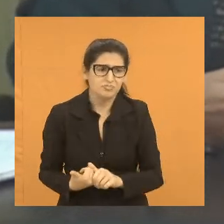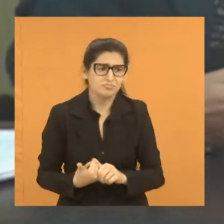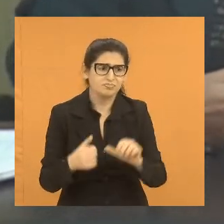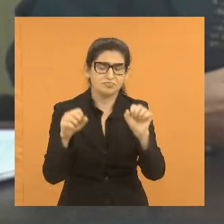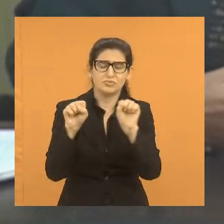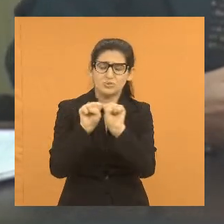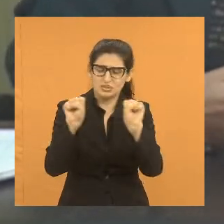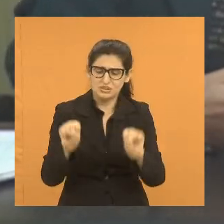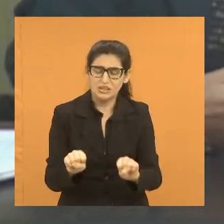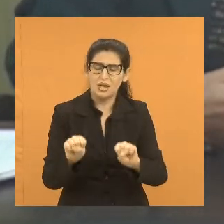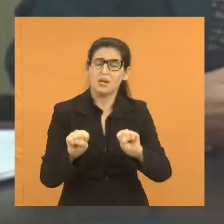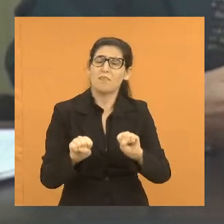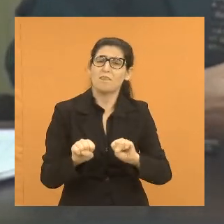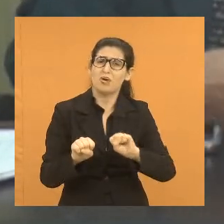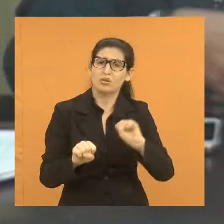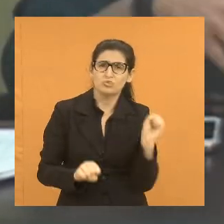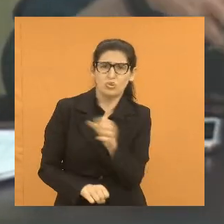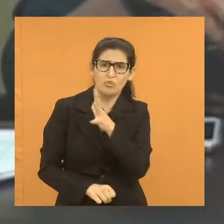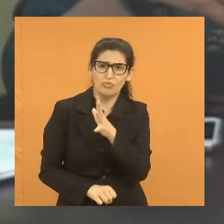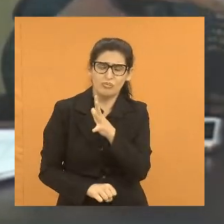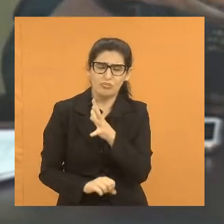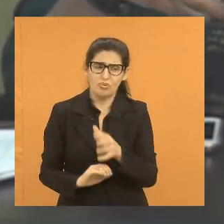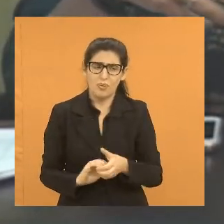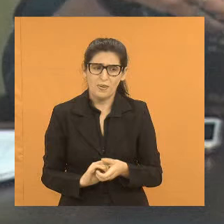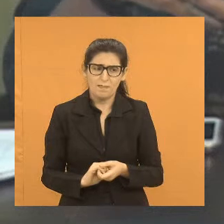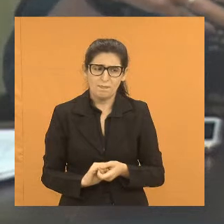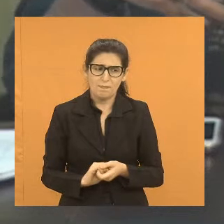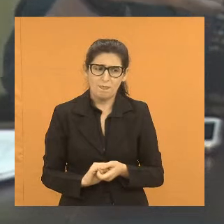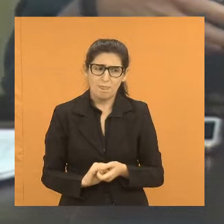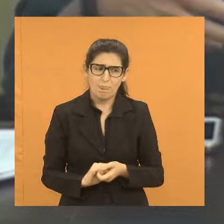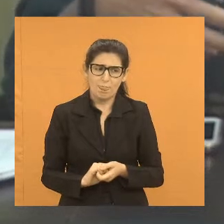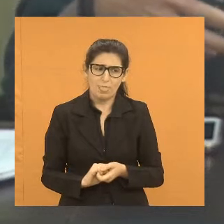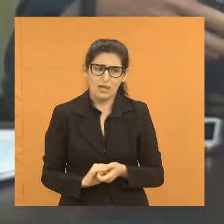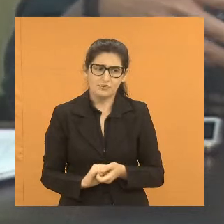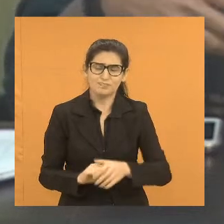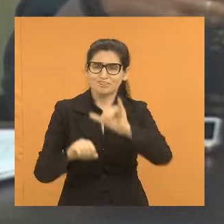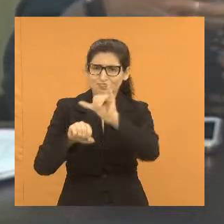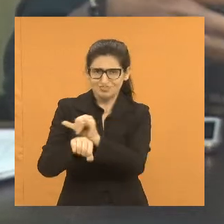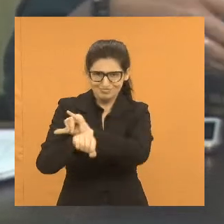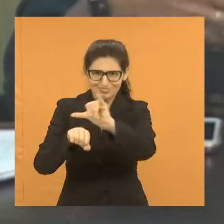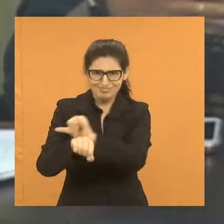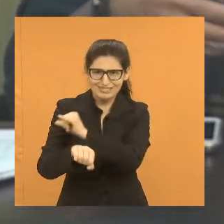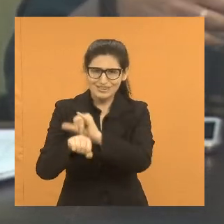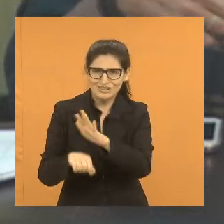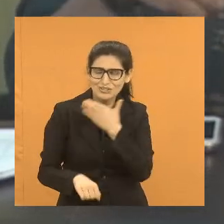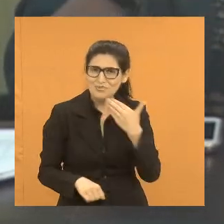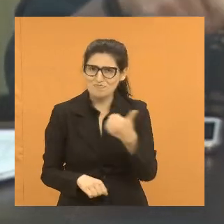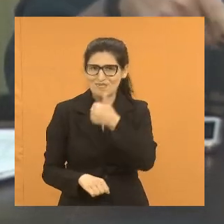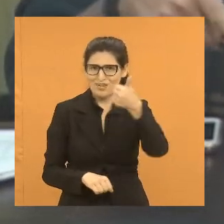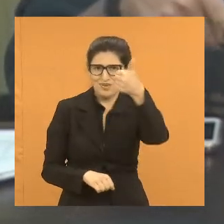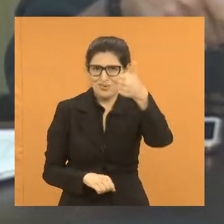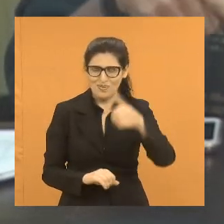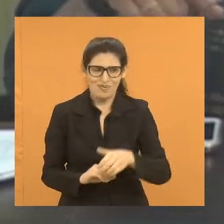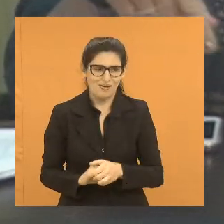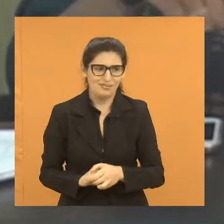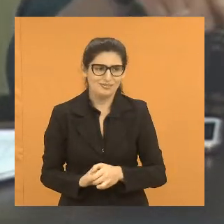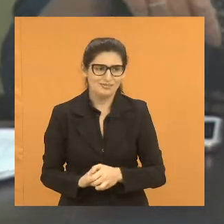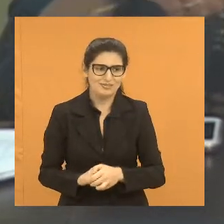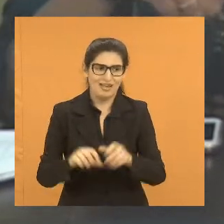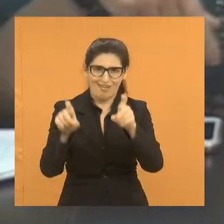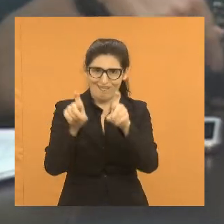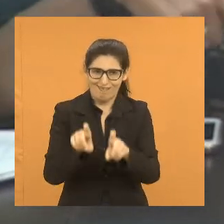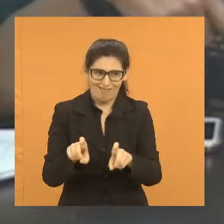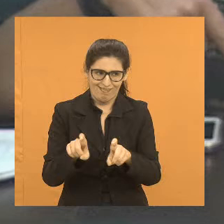Medic, que vai ter algumas coisas dentro do Fast Medic que você já vai poder clicar